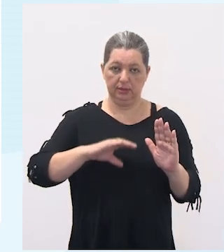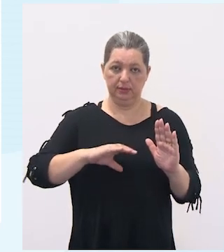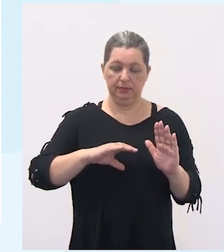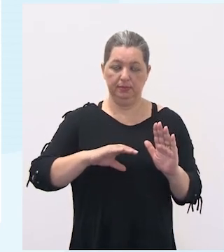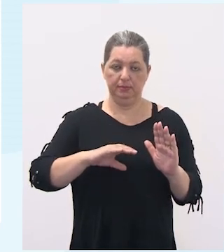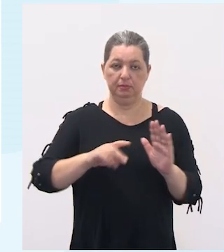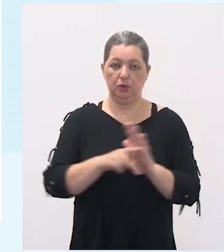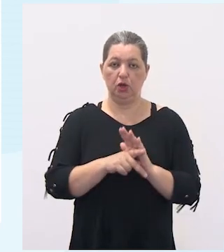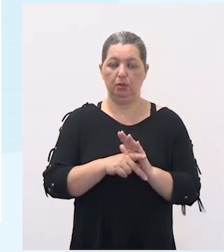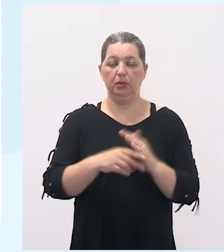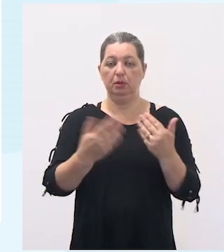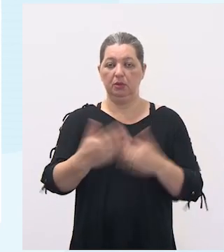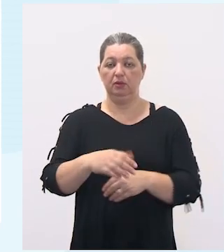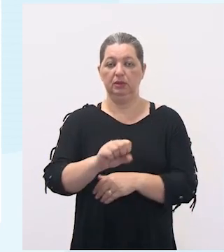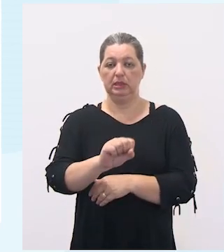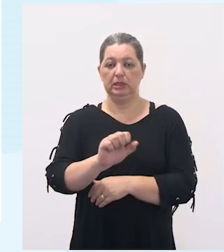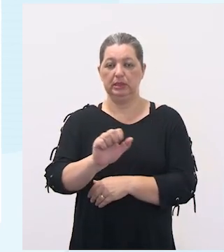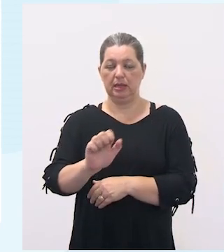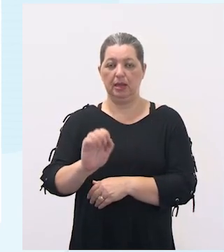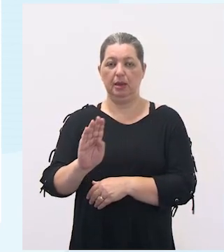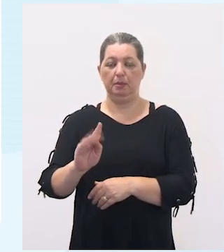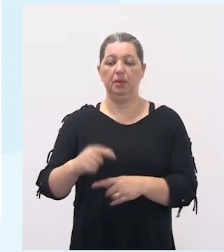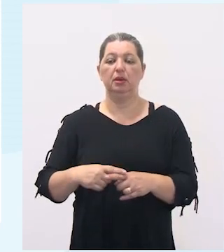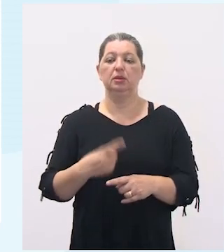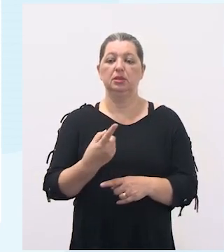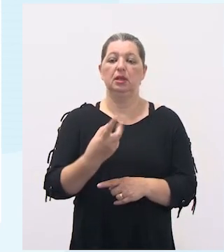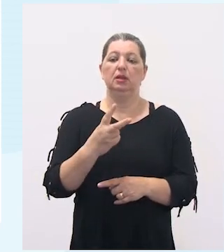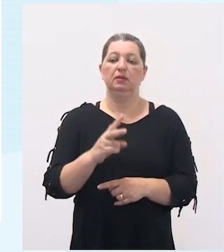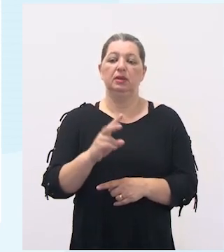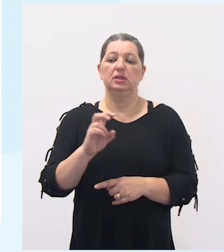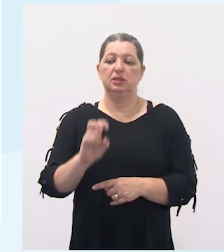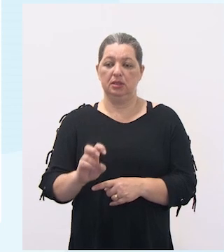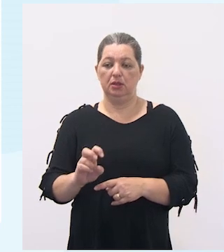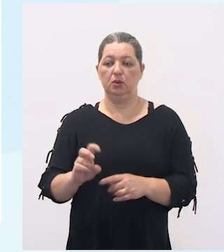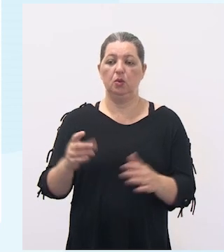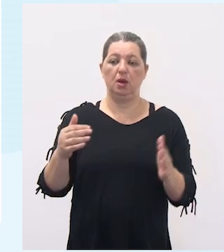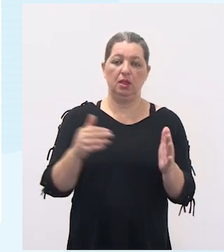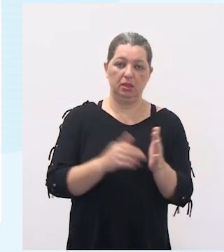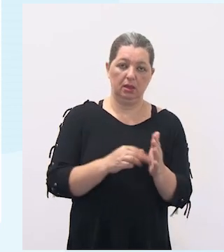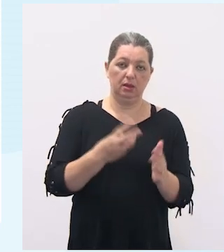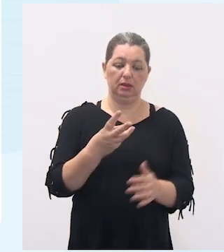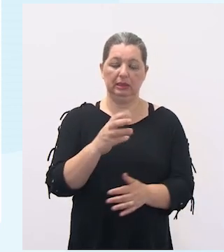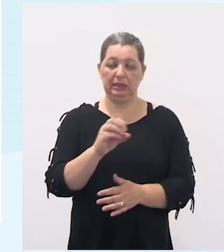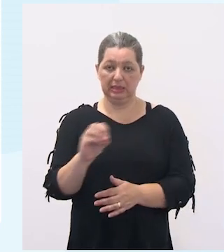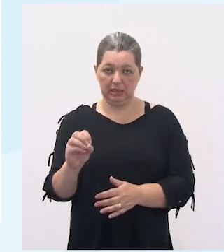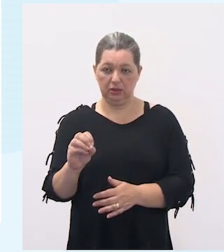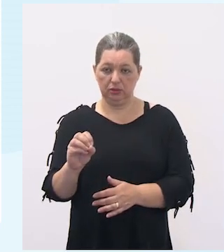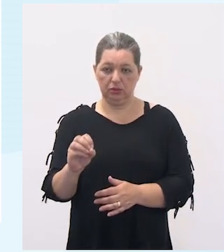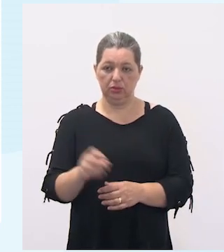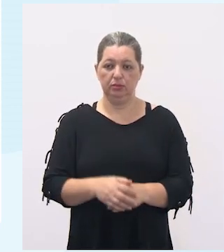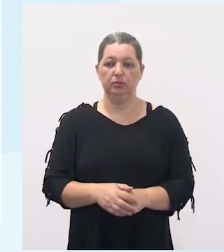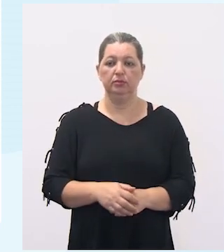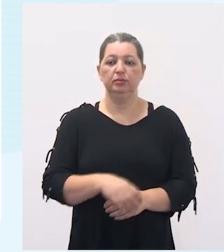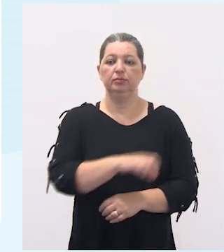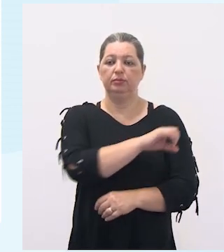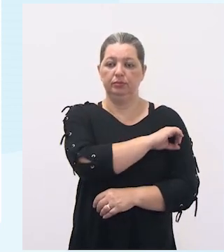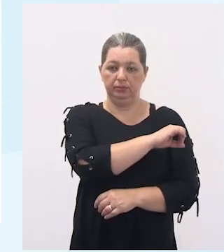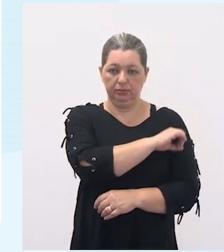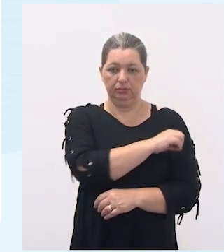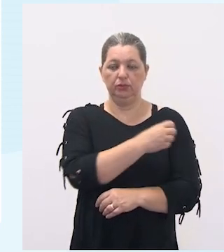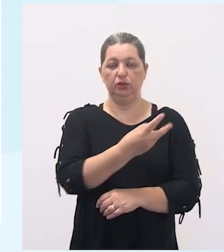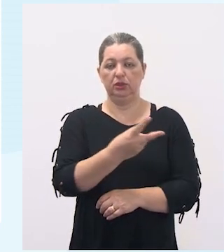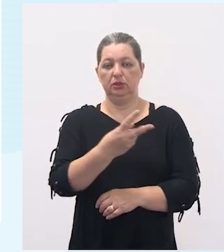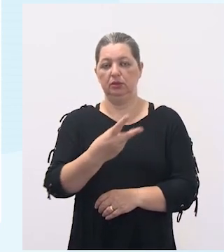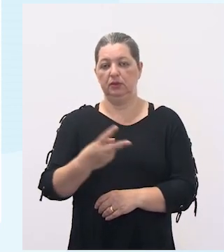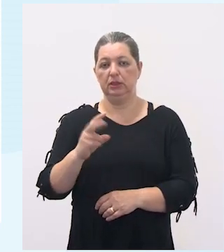do SAEB, do intervalo de 125 até o intervalo de 300. Do 9º ano, do intervalo de 225